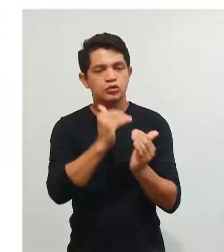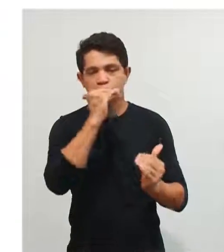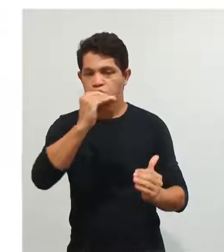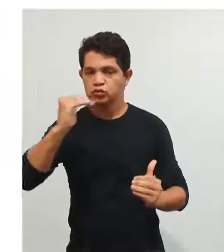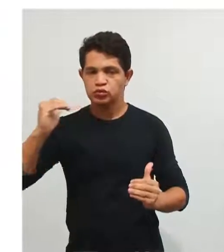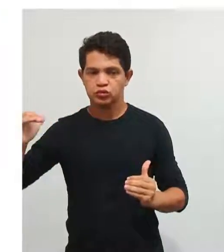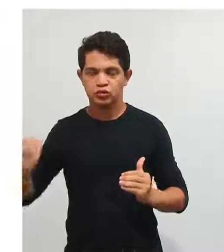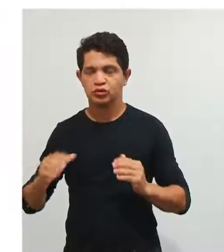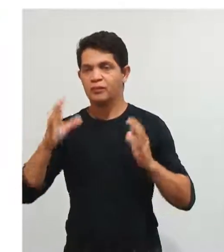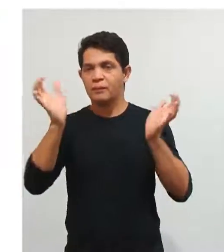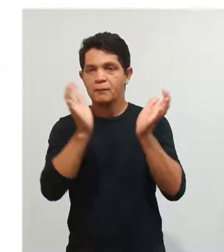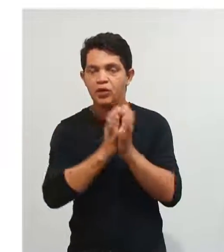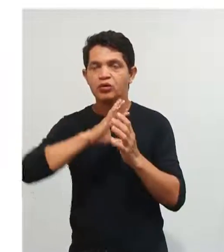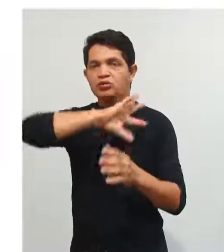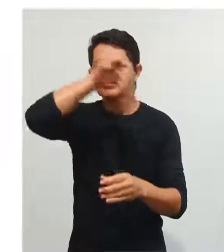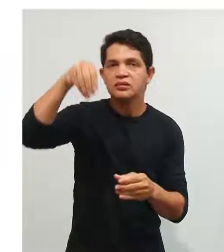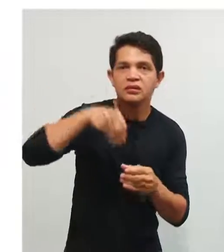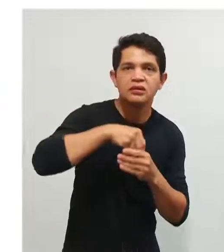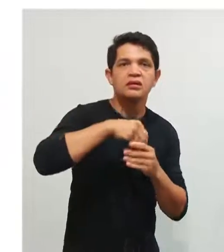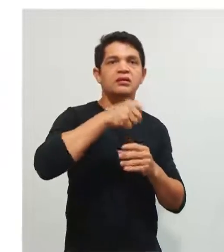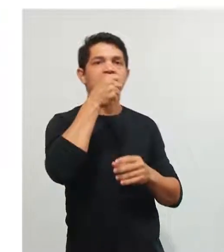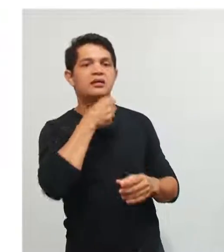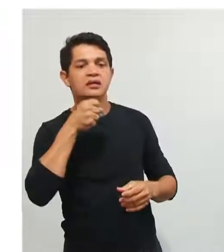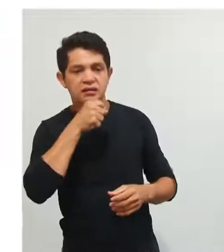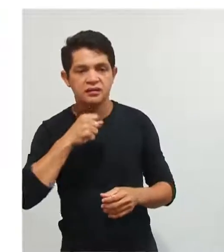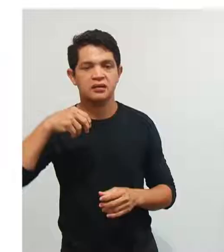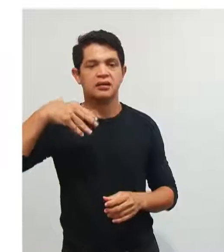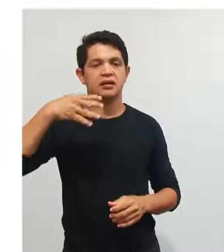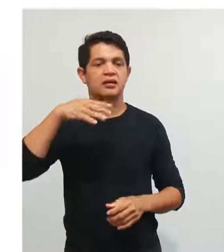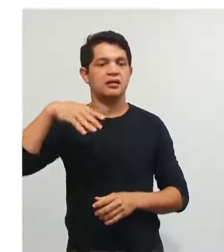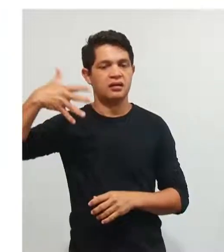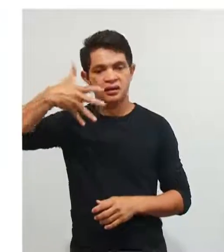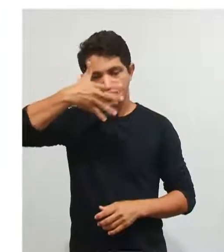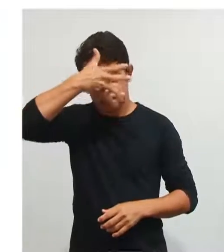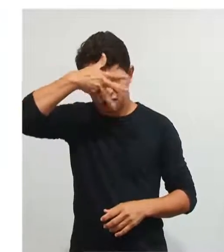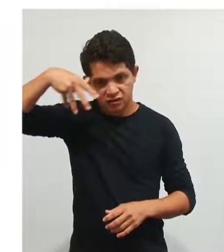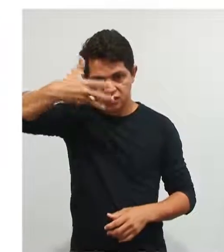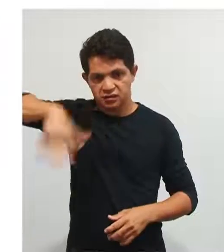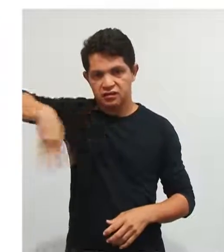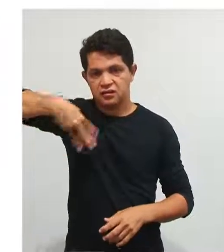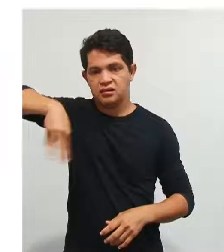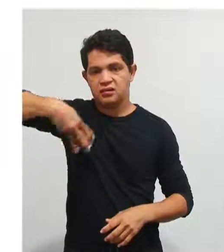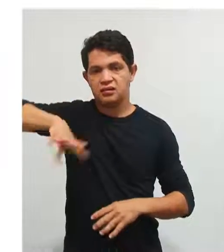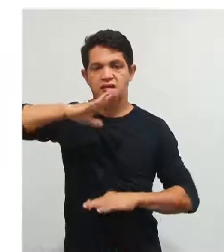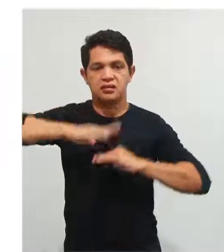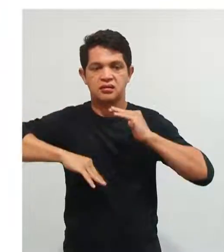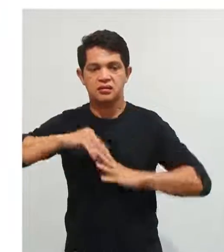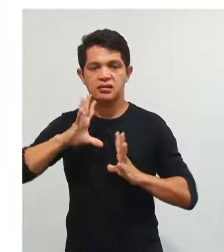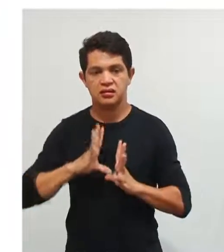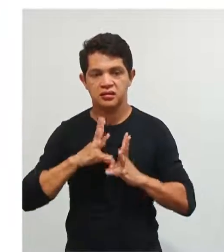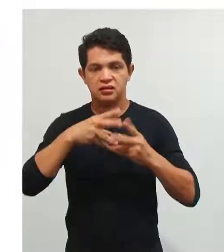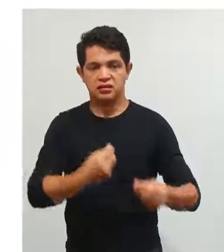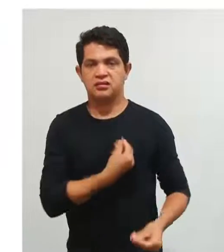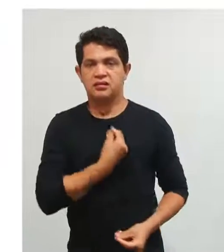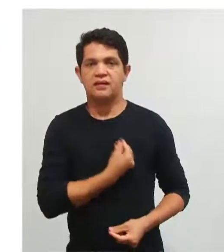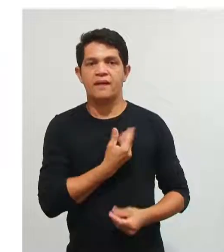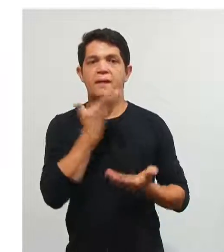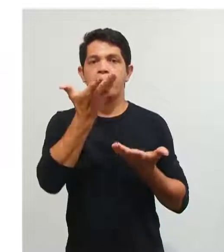Duprat. A cantora Nara Leão e os letristas José Carlos Capinã e Torquato